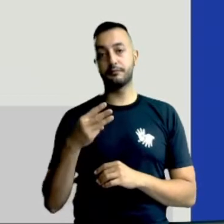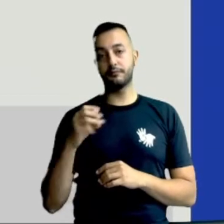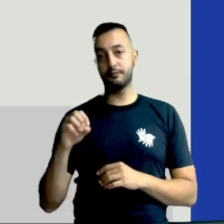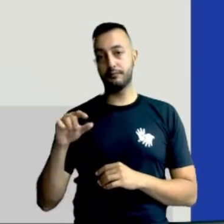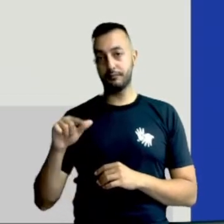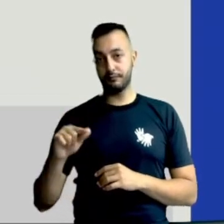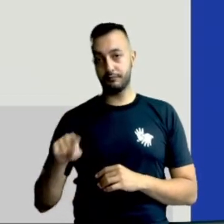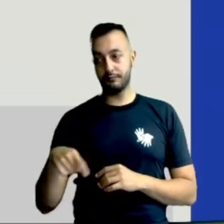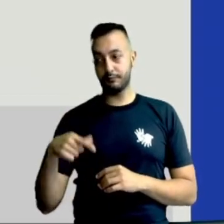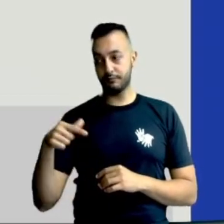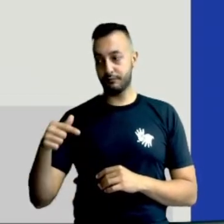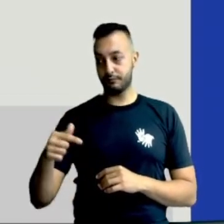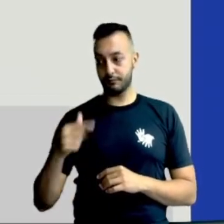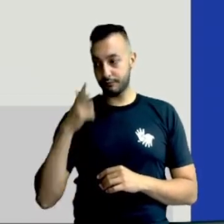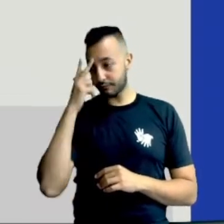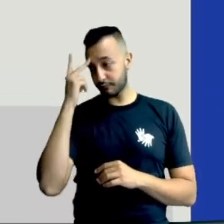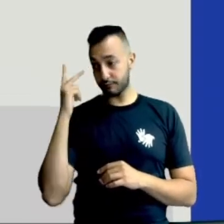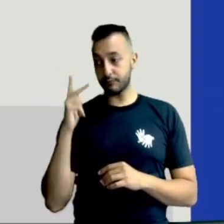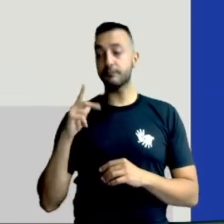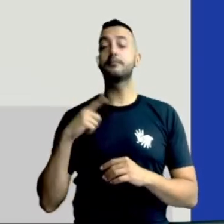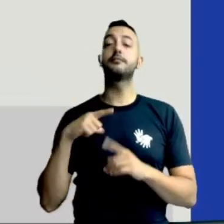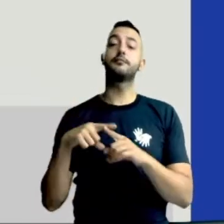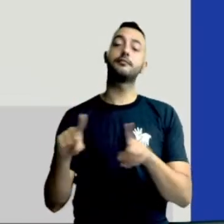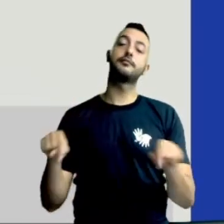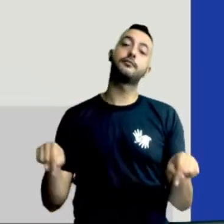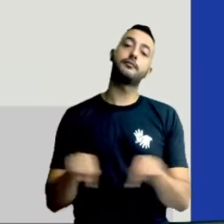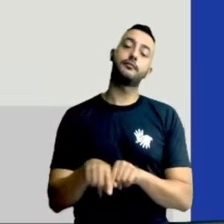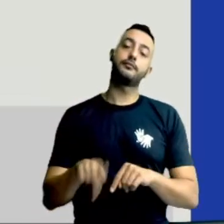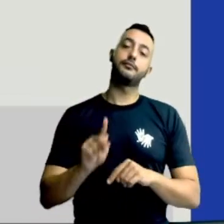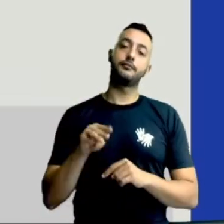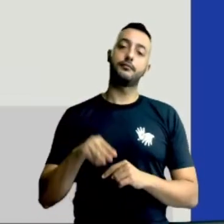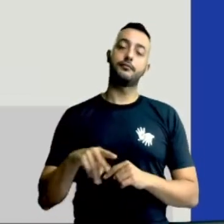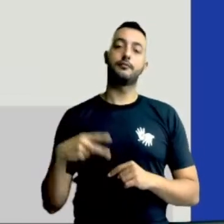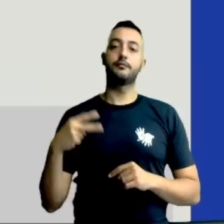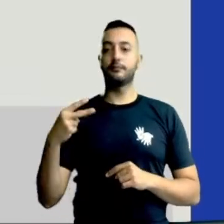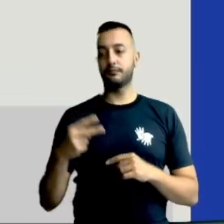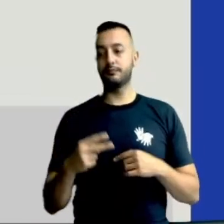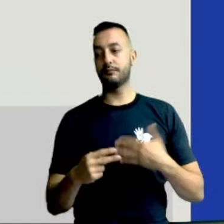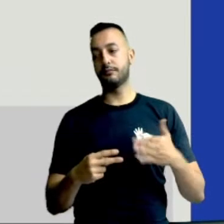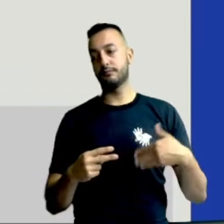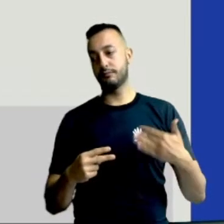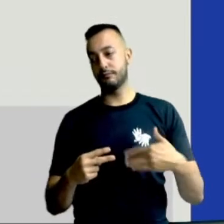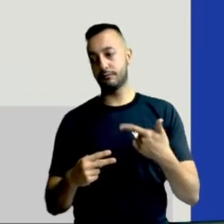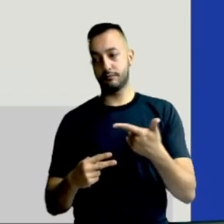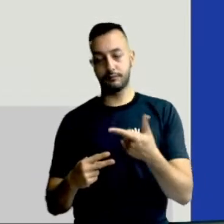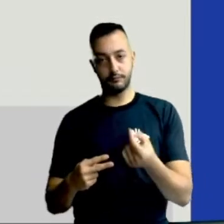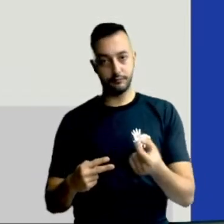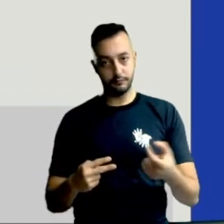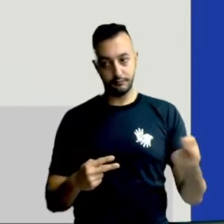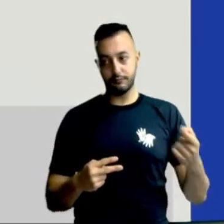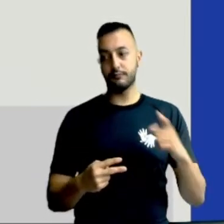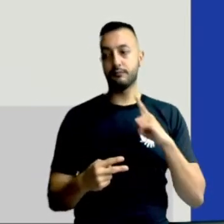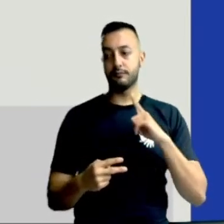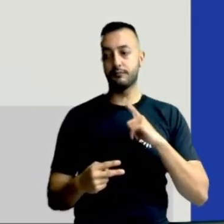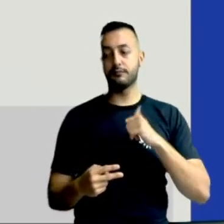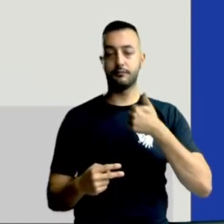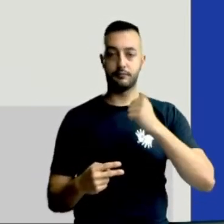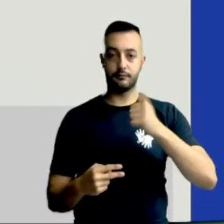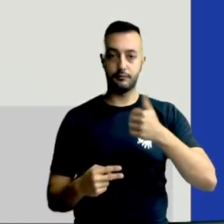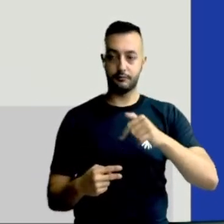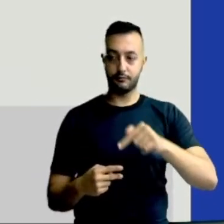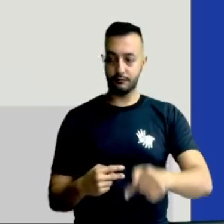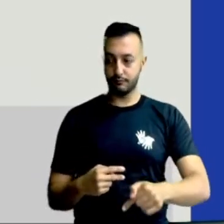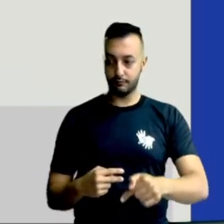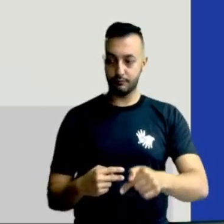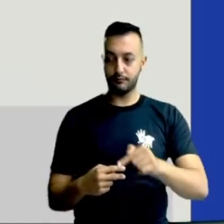307,7 habitantes por quilômetro quadrado. Em 2000, havia